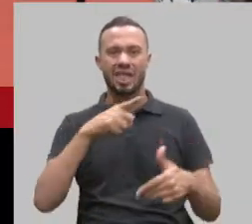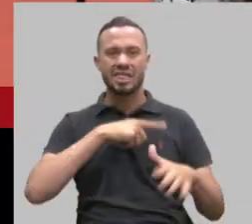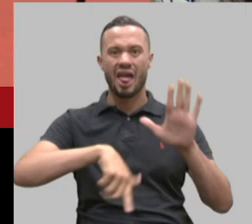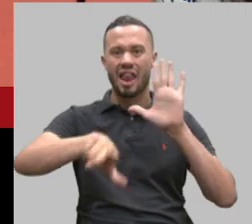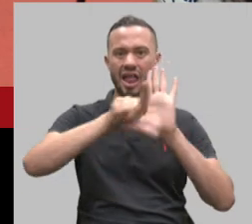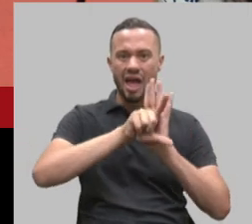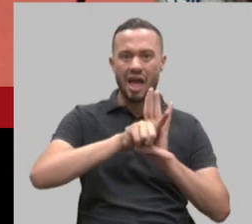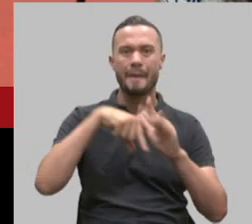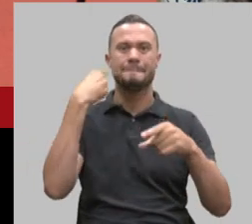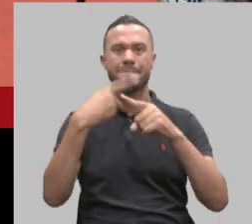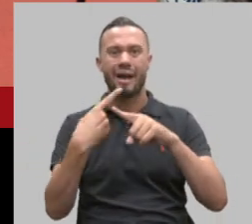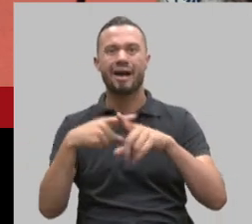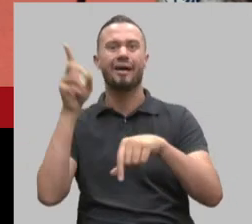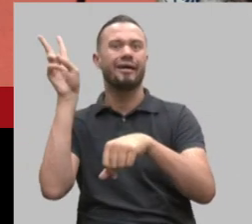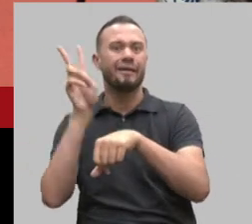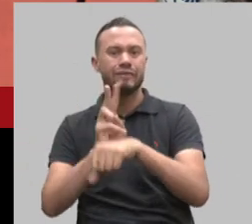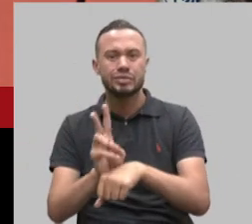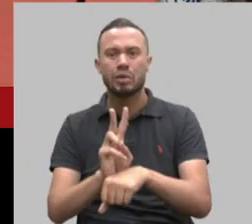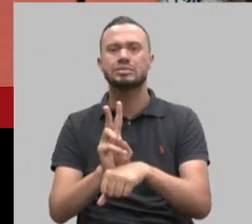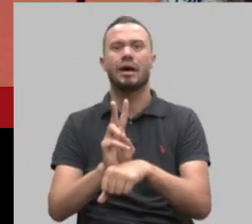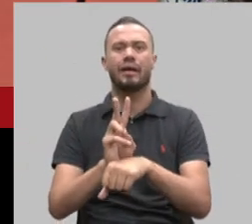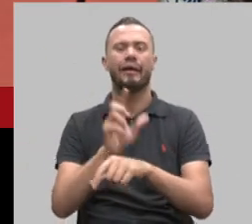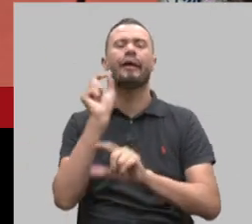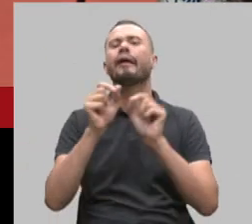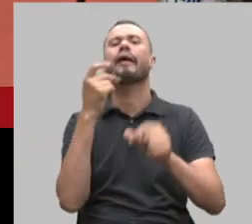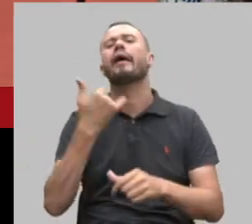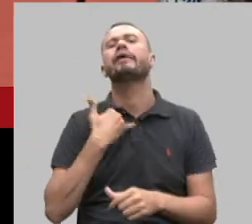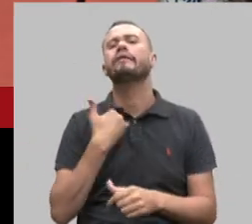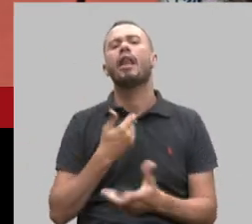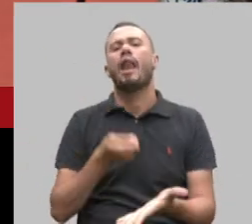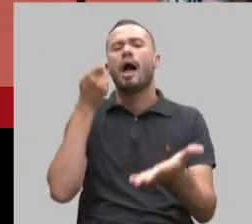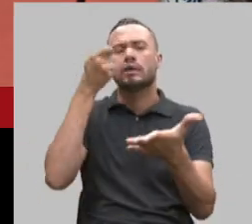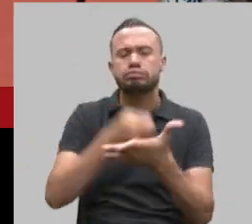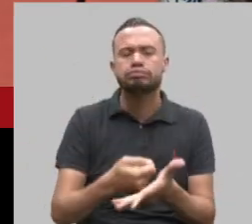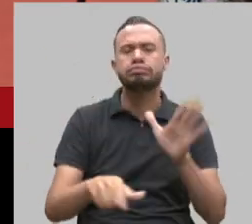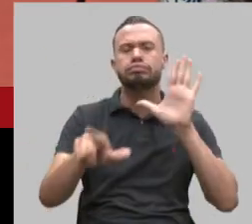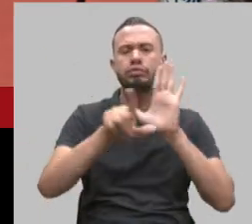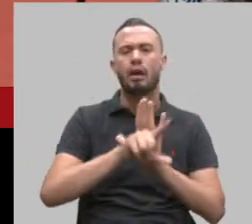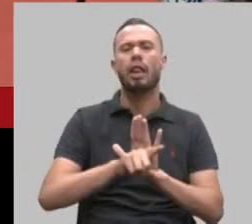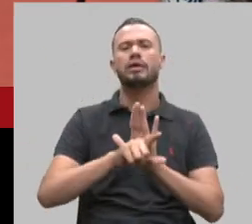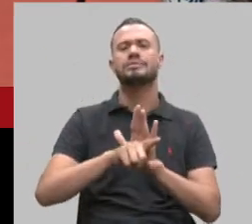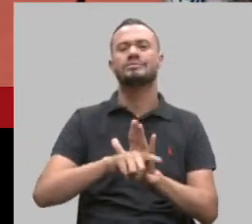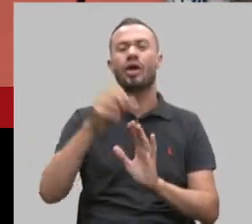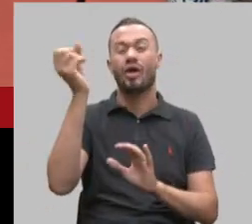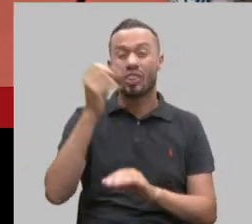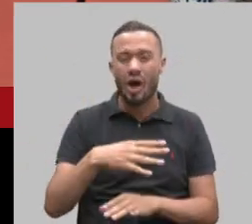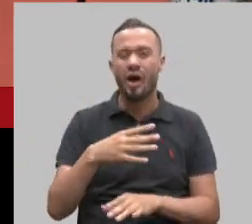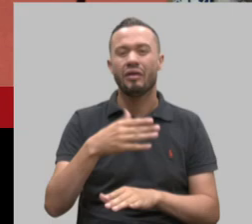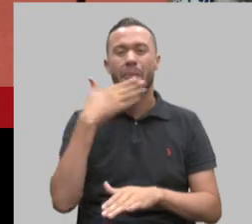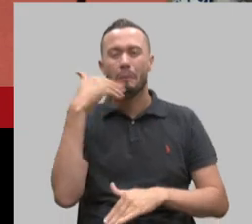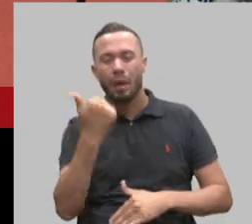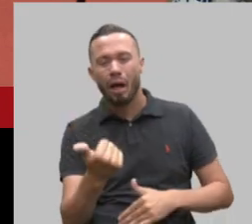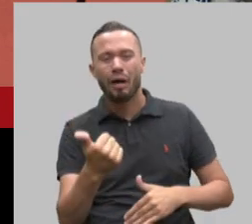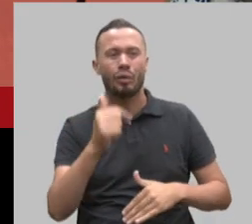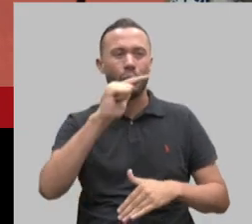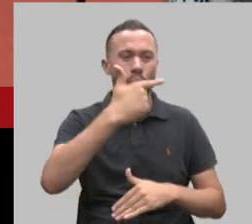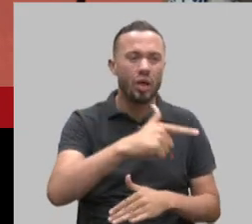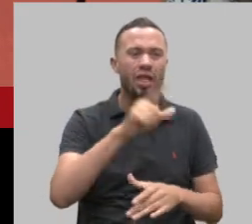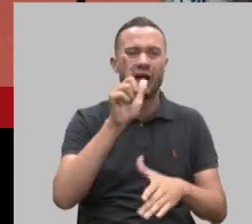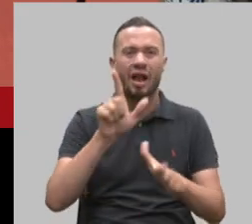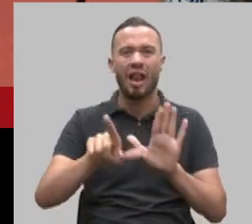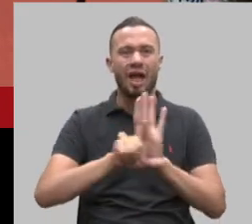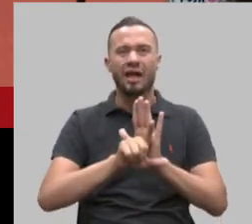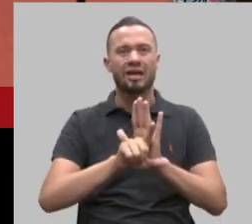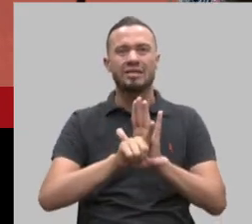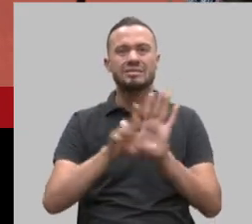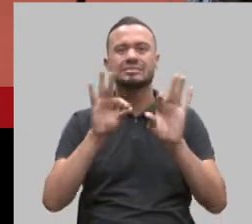fiscalização Quem garante que a fiscalização vai ser realmente melhor do que a lei e é isso